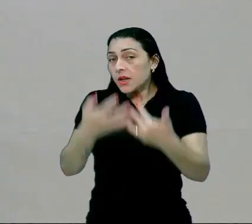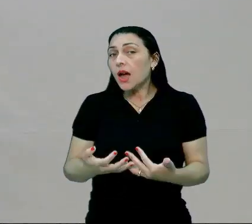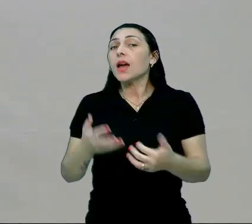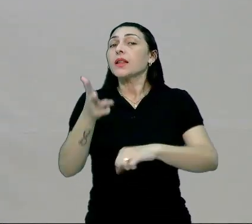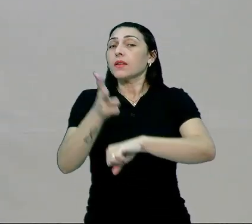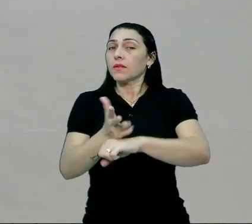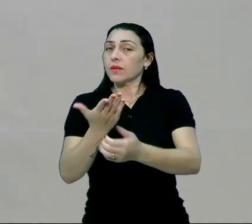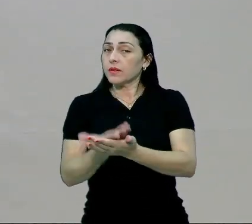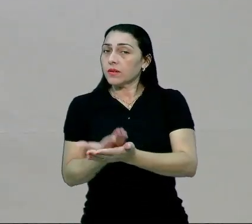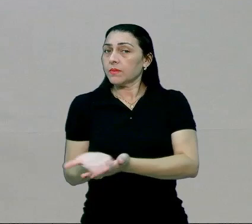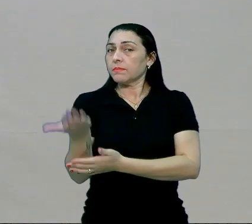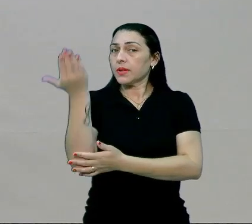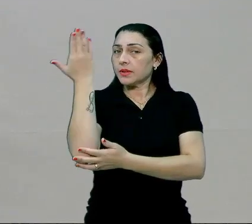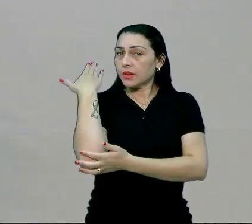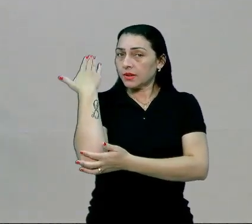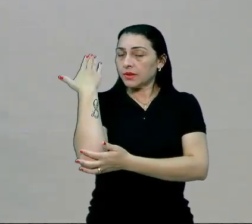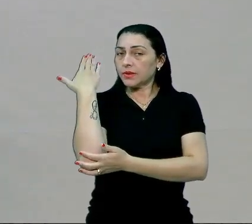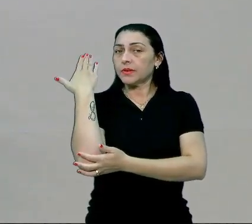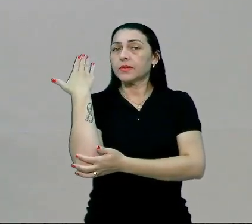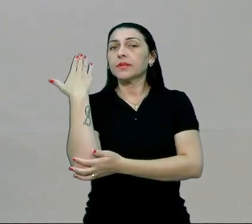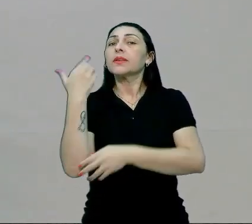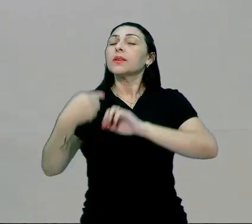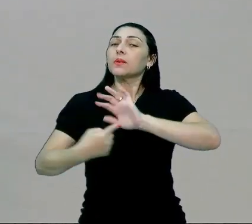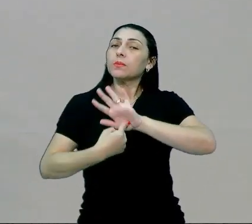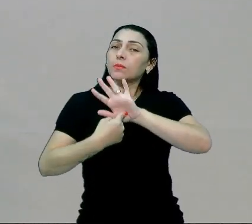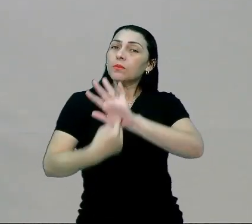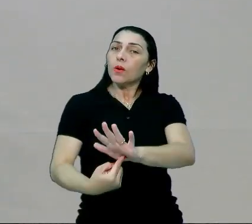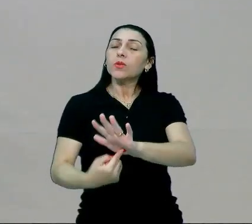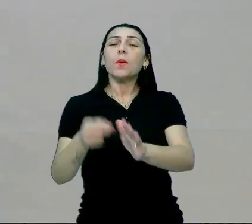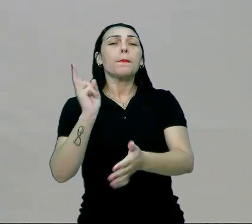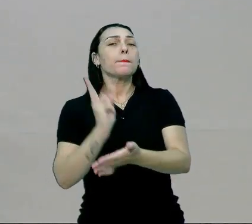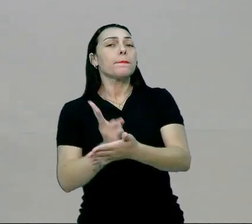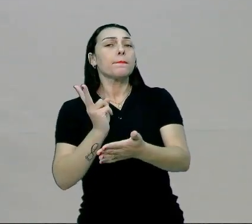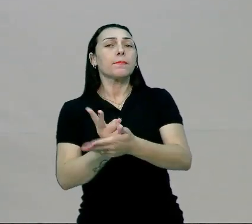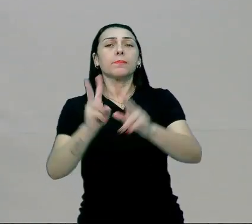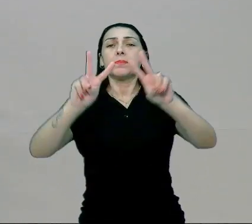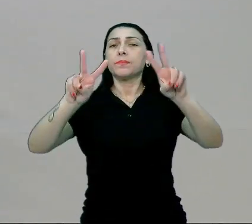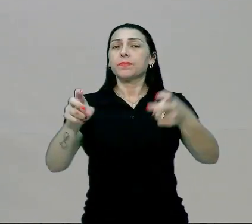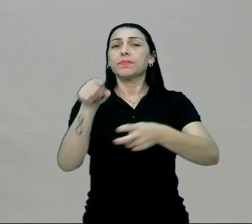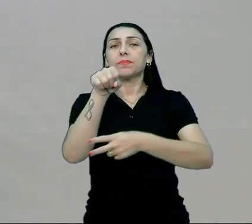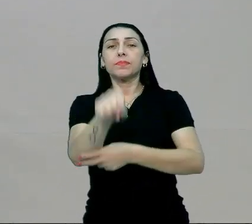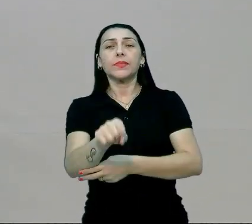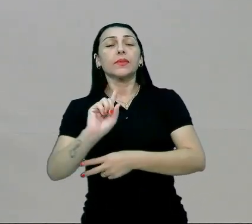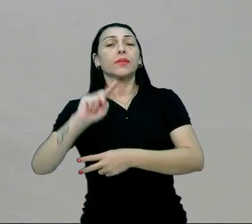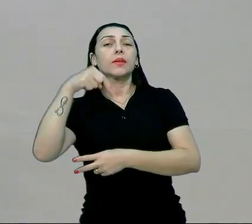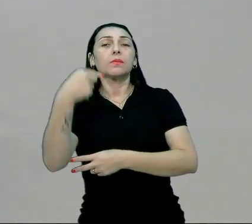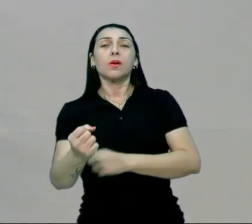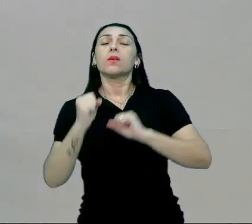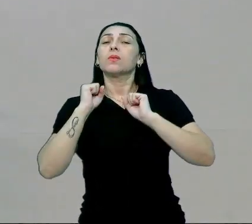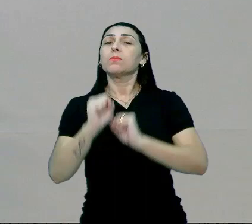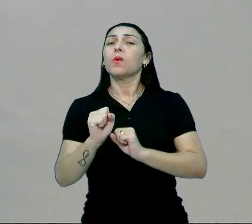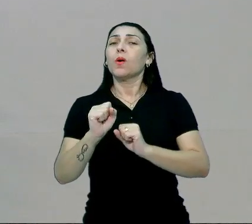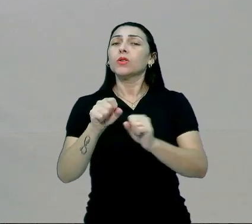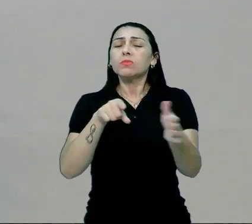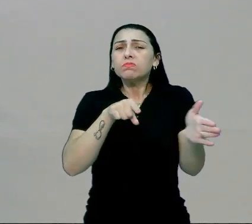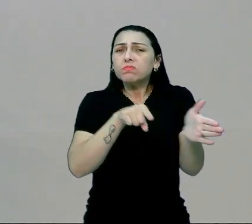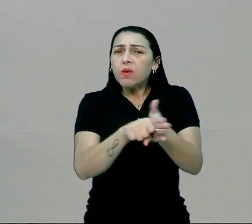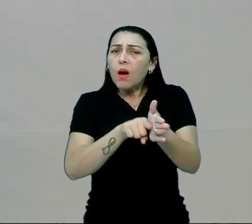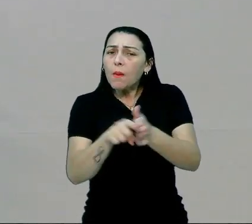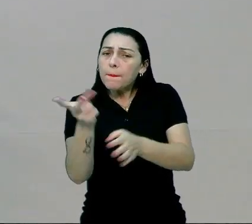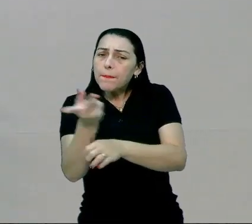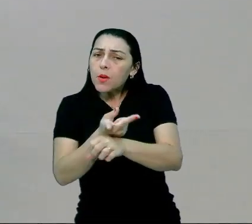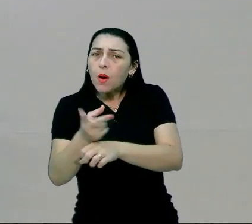na videoaula anterior, que apresenta o mesmo tema e que você depois pode estar